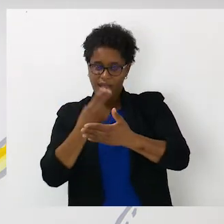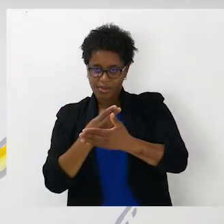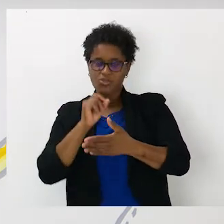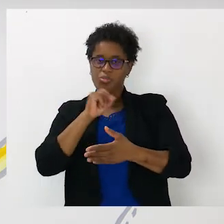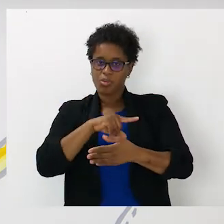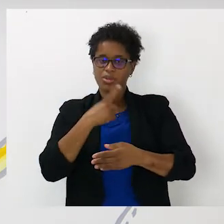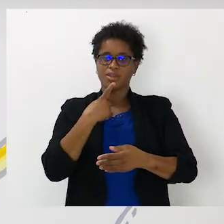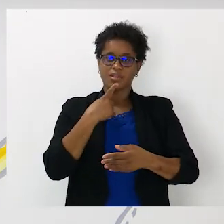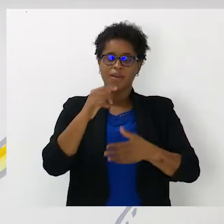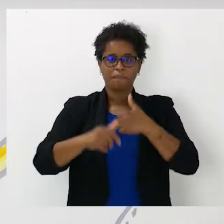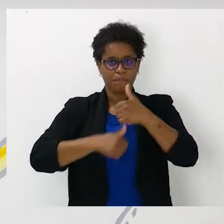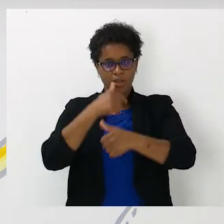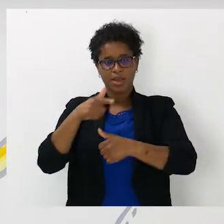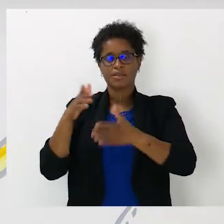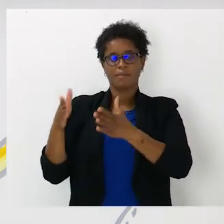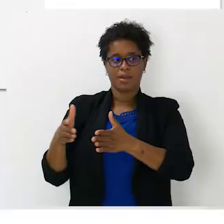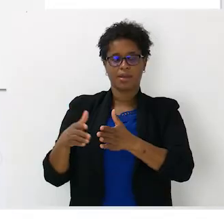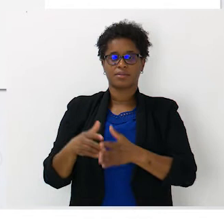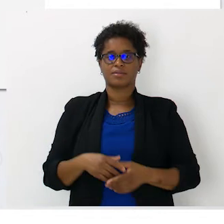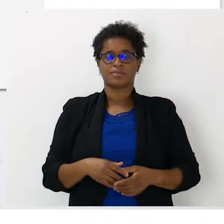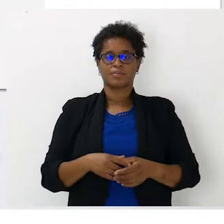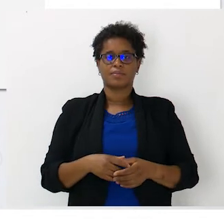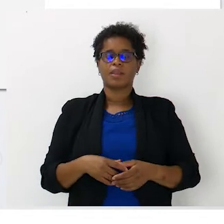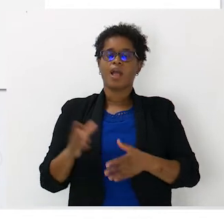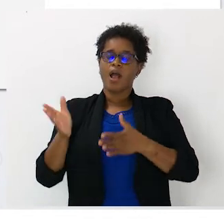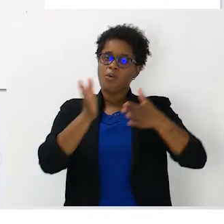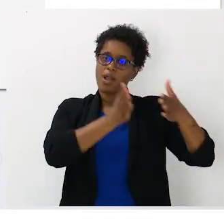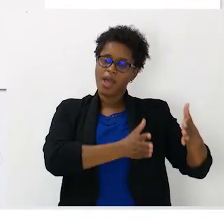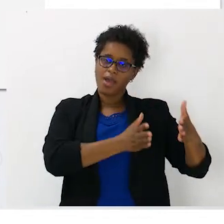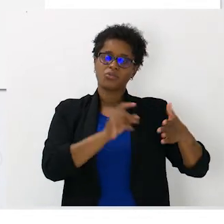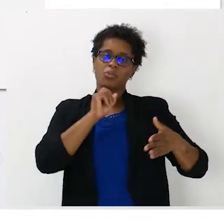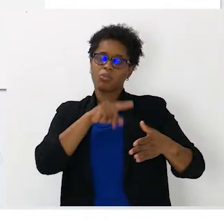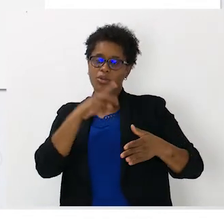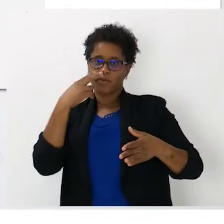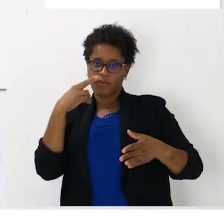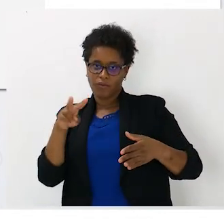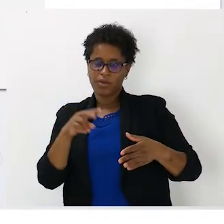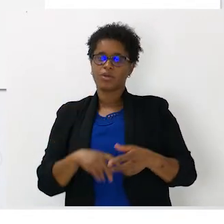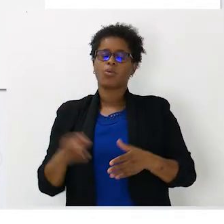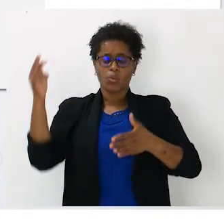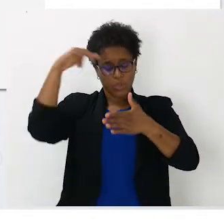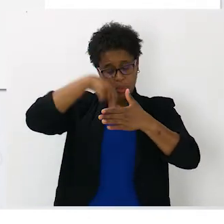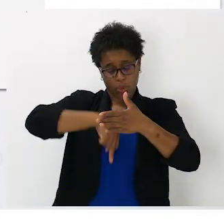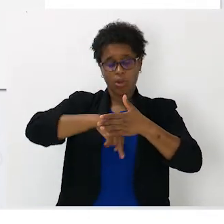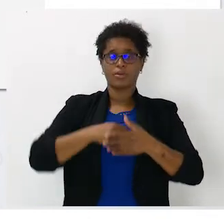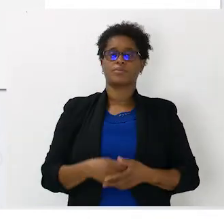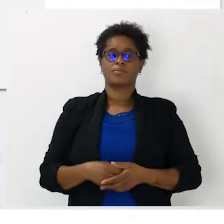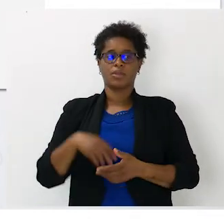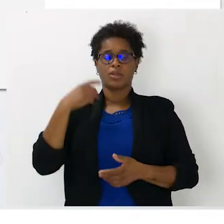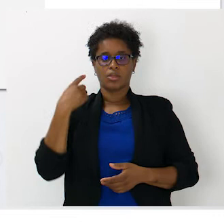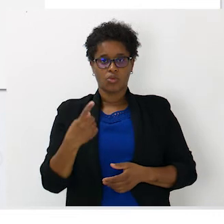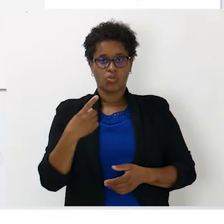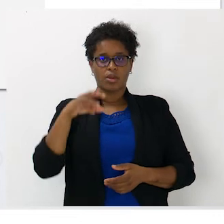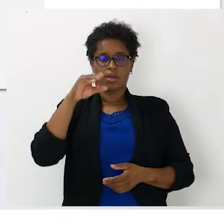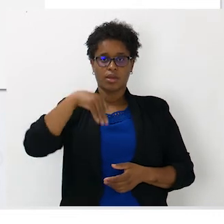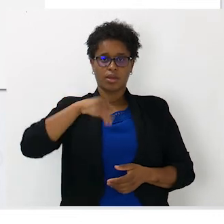esta parte. Entretanto, ao lado, podemos ver o interior de uma